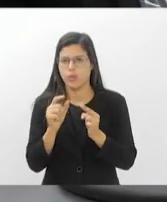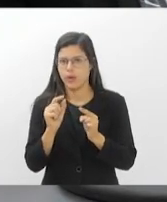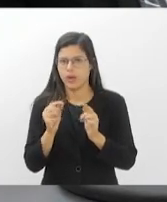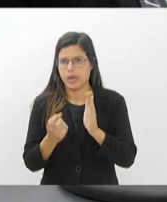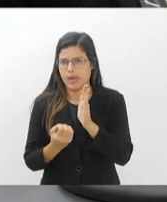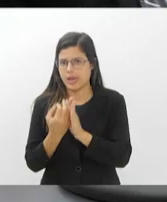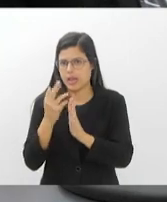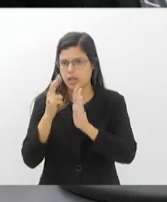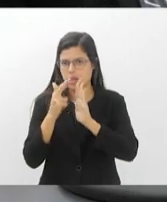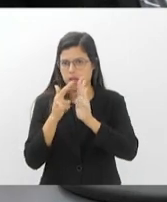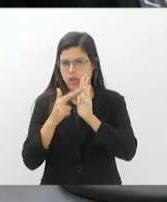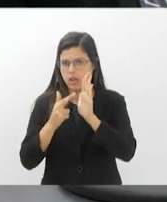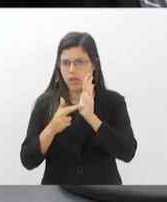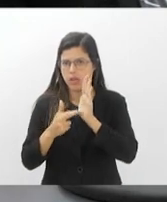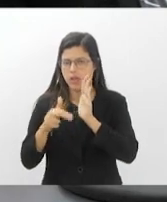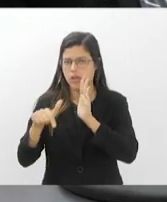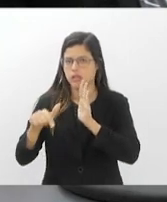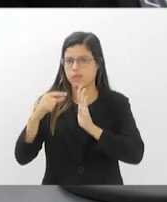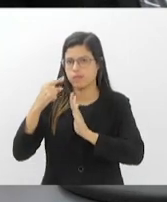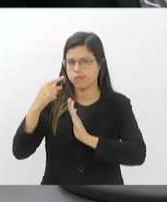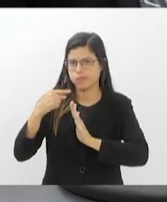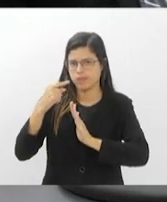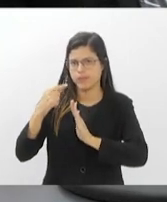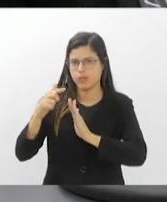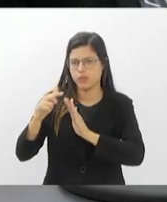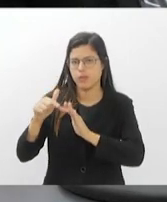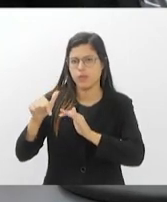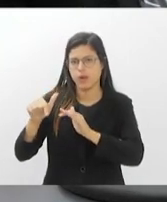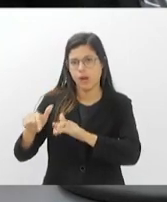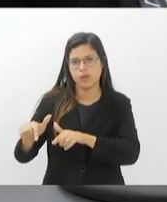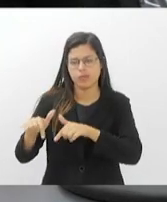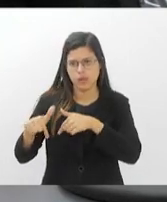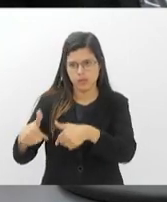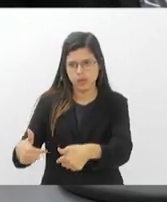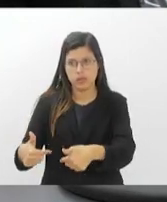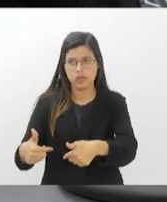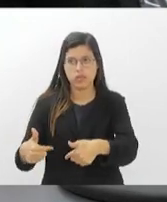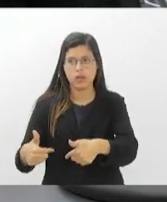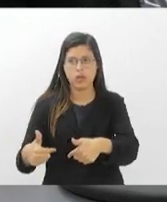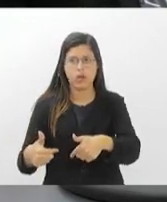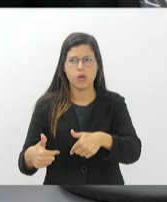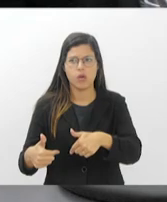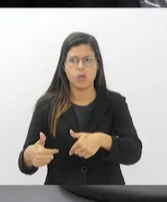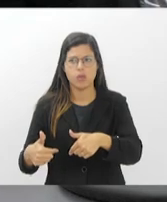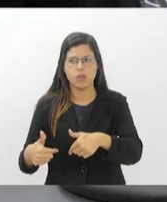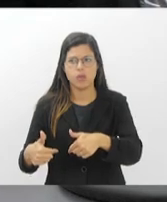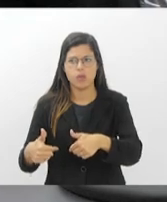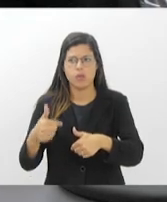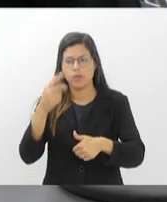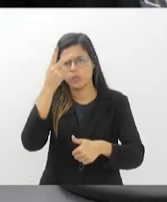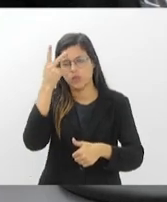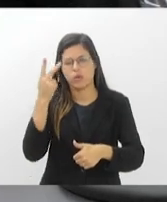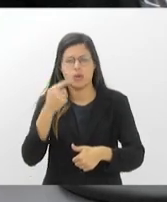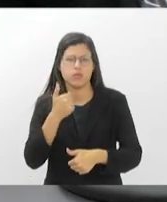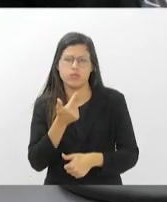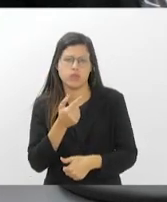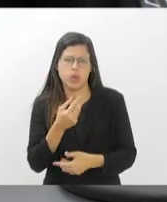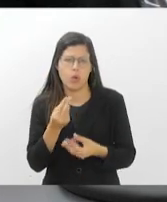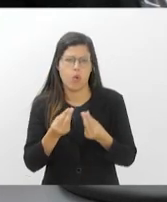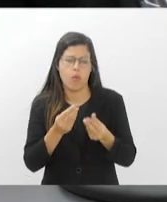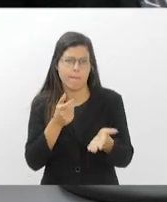advogado fizer a função de advogado da ativa para alguém que não tenha condições de arcar com um advogado